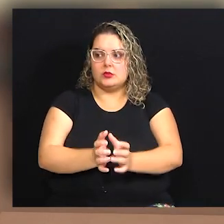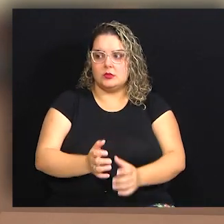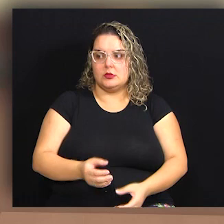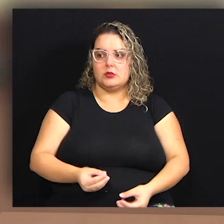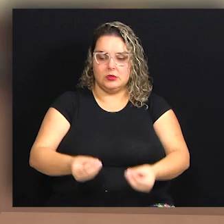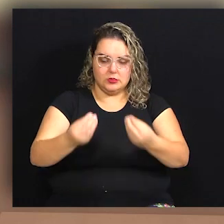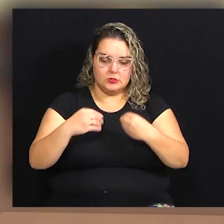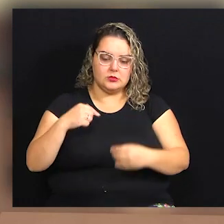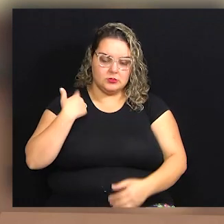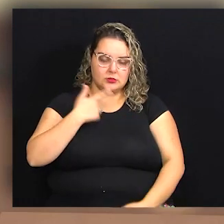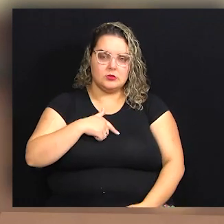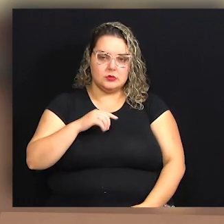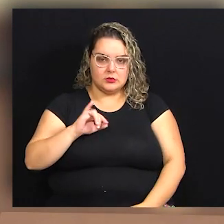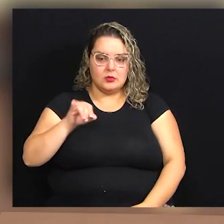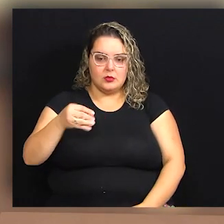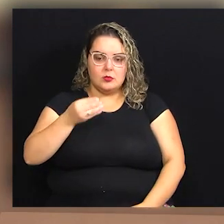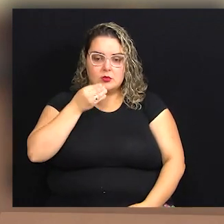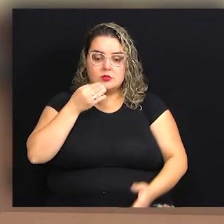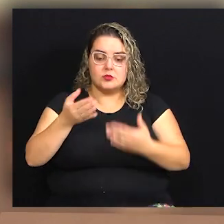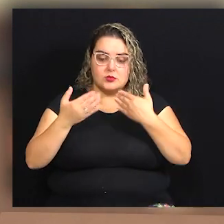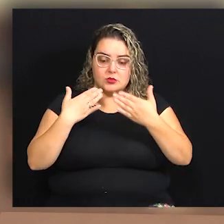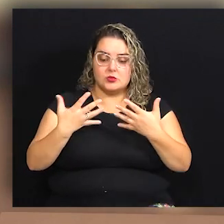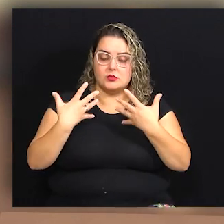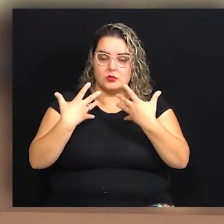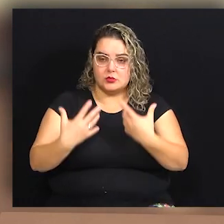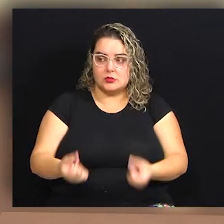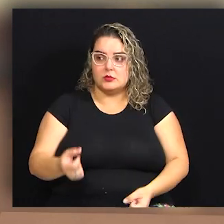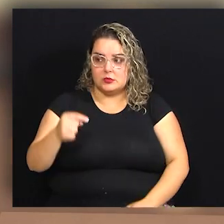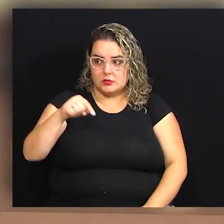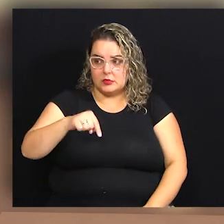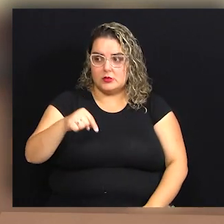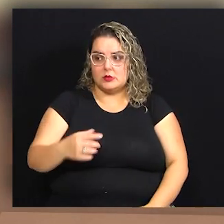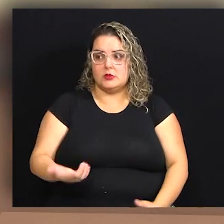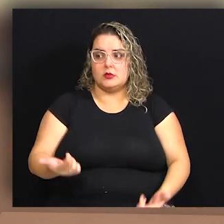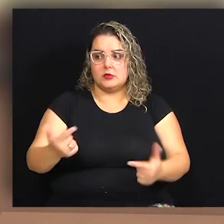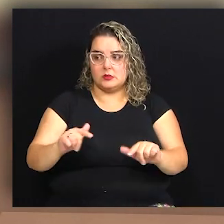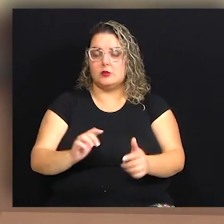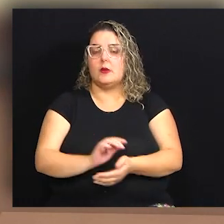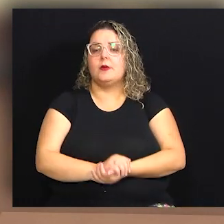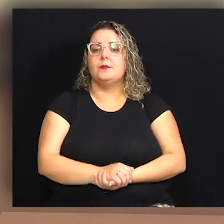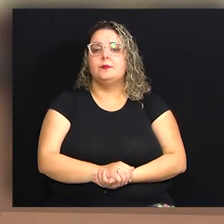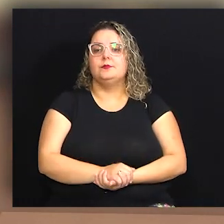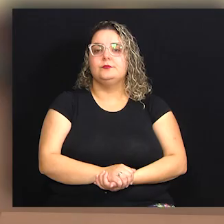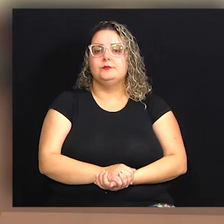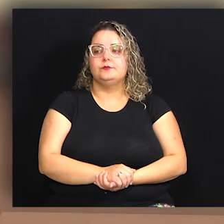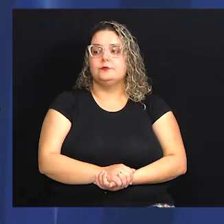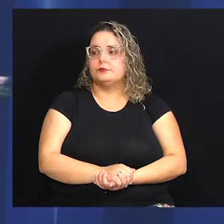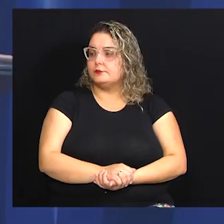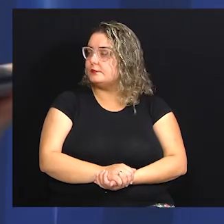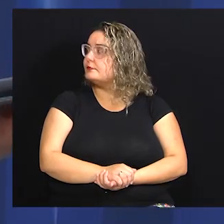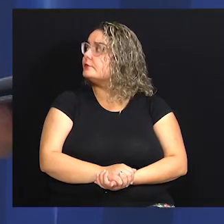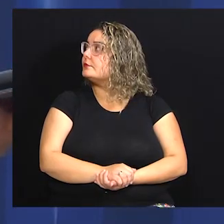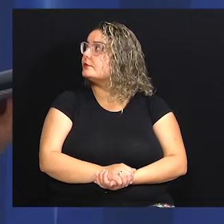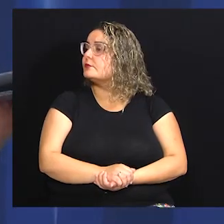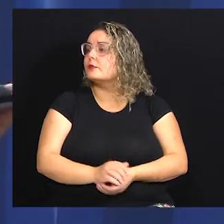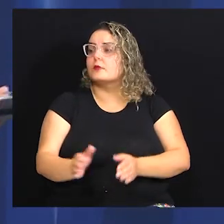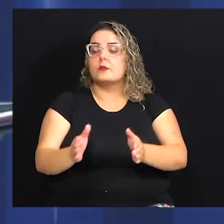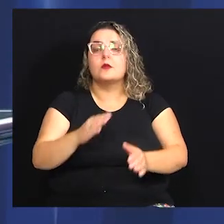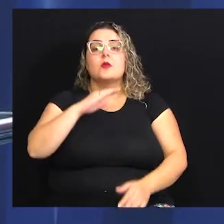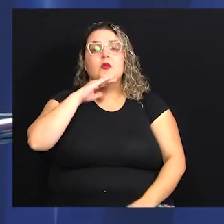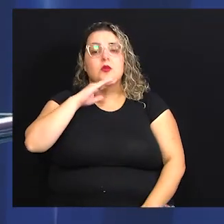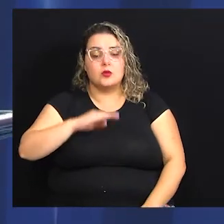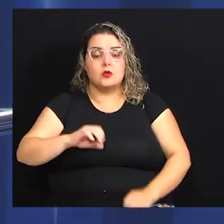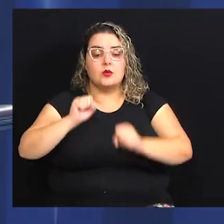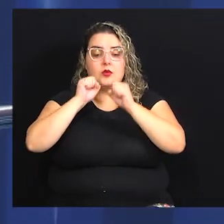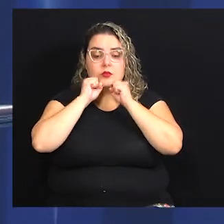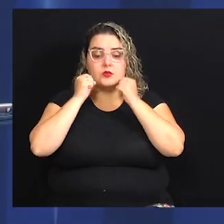nos deu essa oportunidade de dialogar e poder recebê-los e recebê-las aqui. No período da tarde,